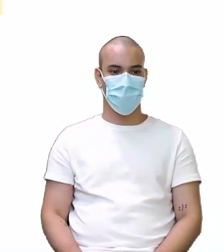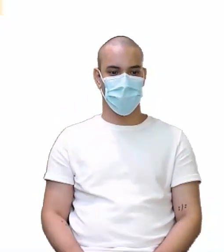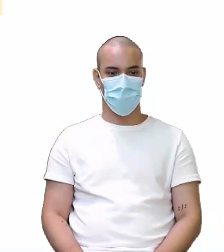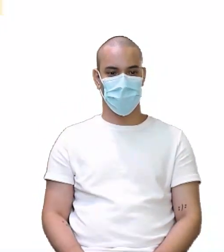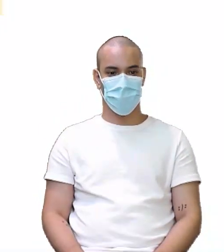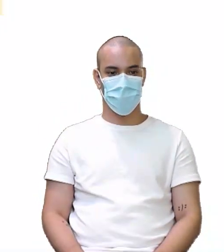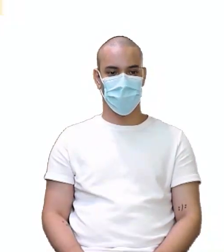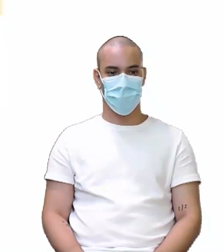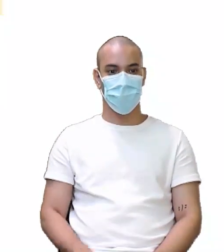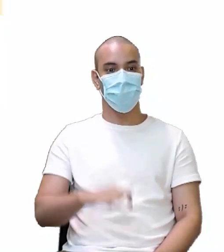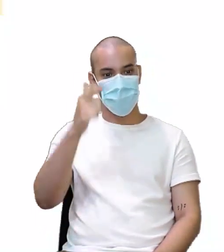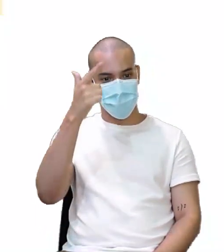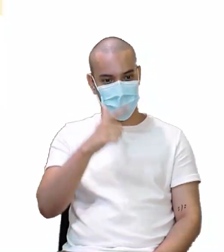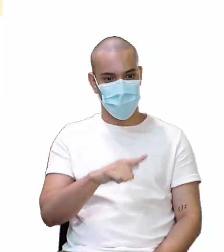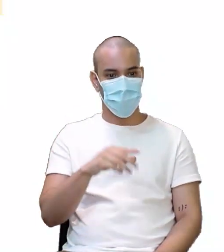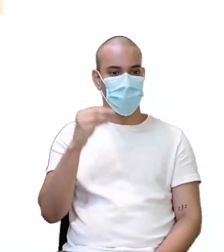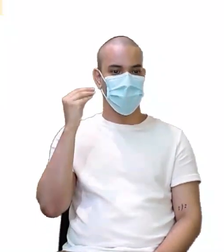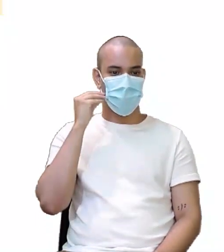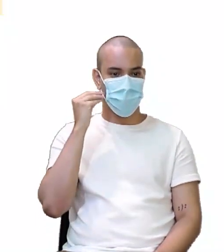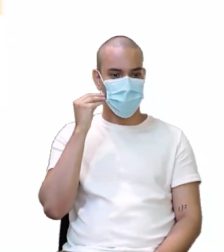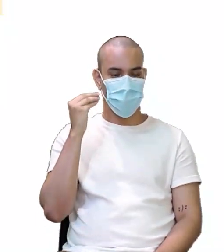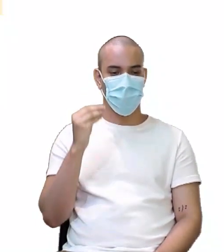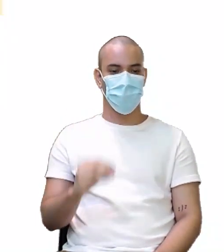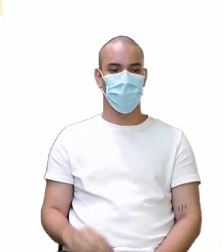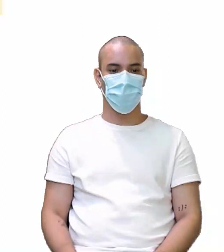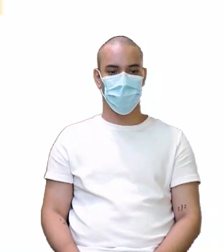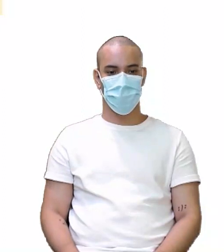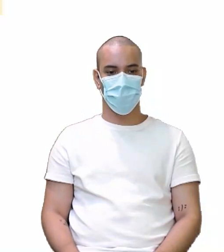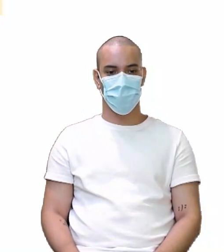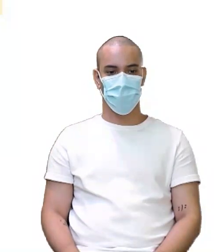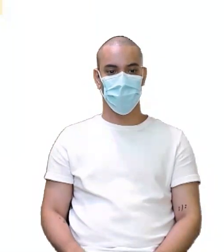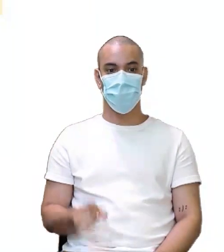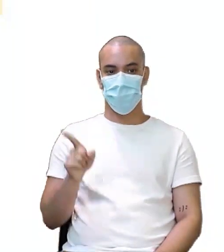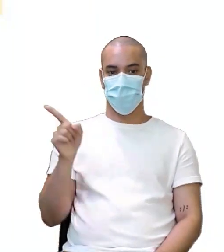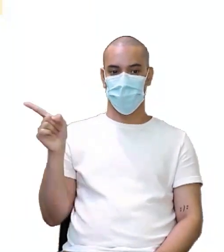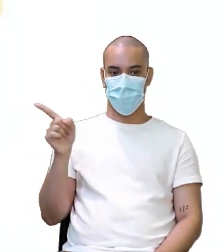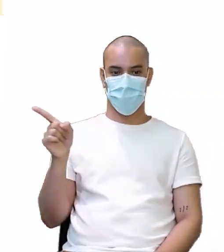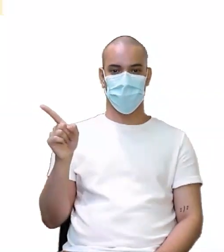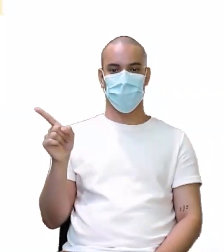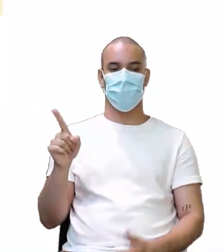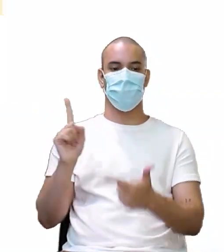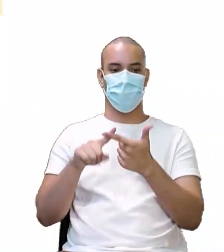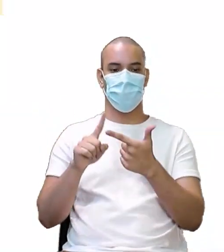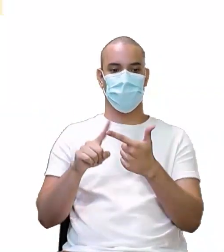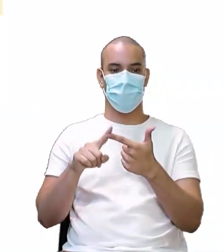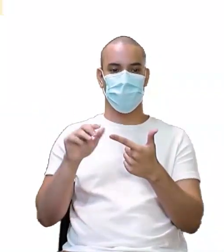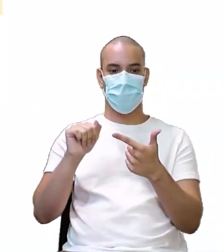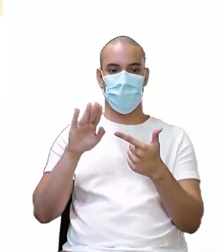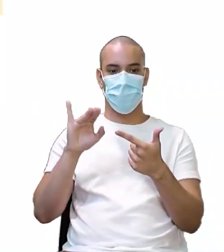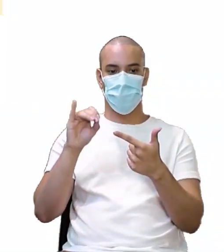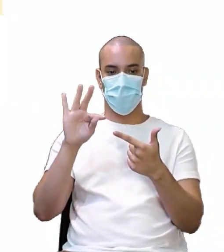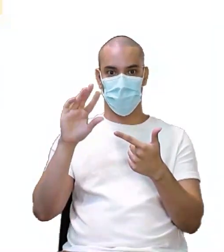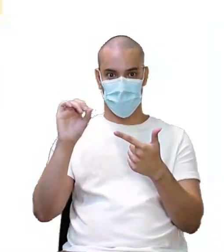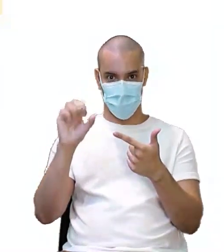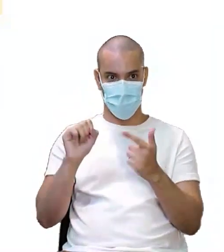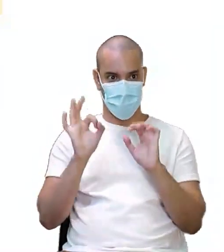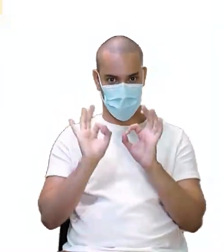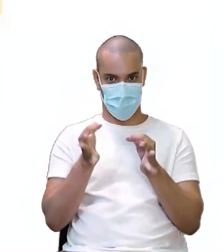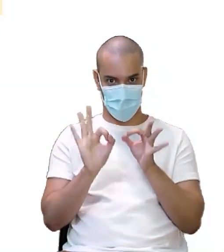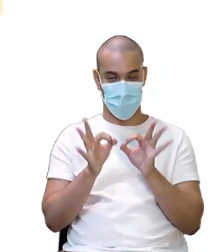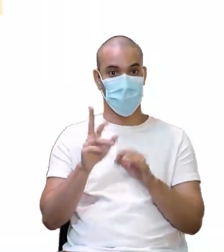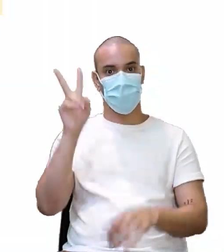Agora eu vou fazer mais uma vez. Legal. E os fatores bióticos e abióticos, tá